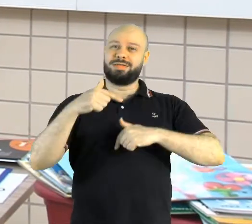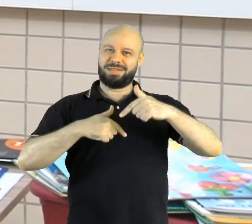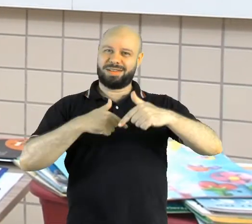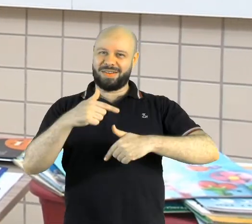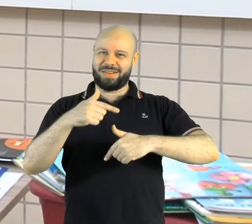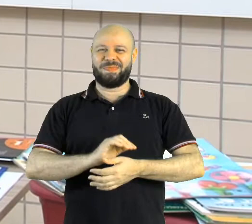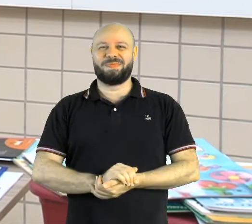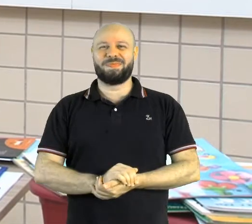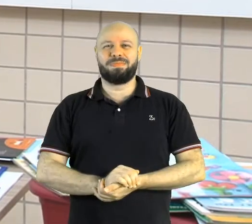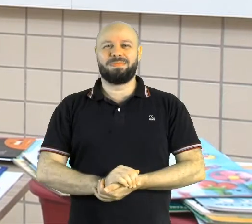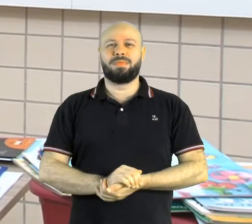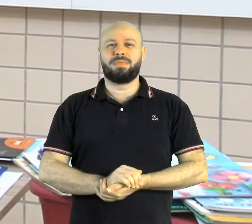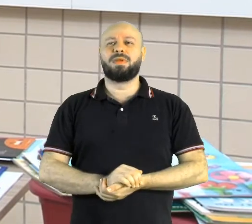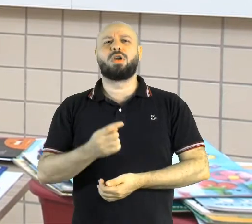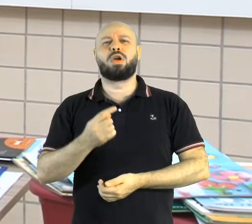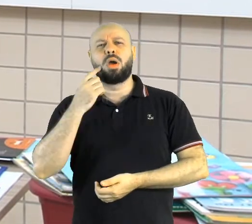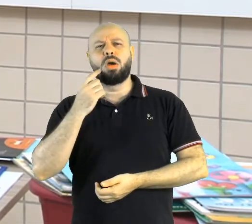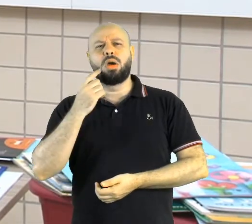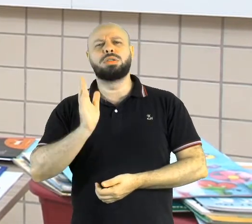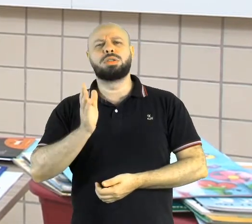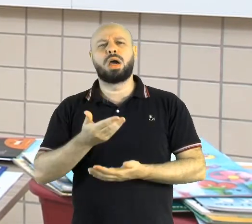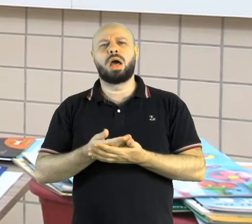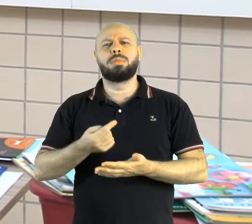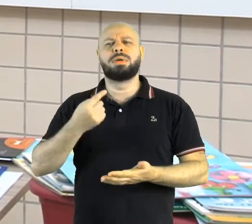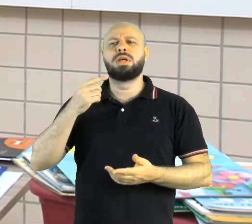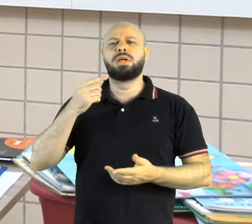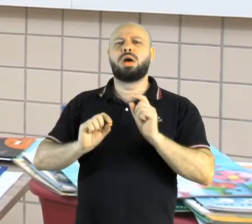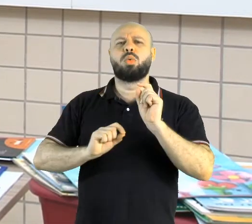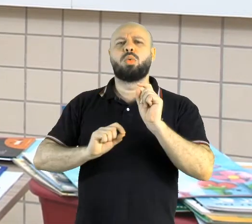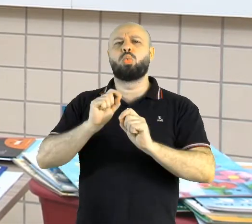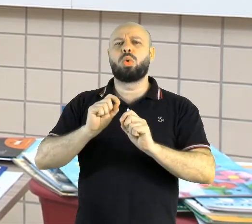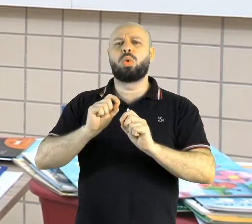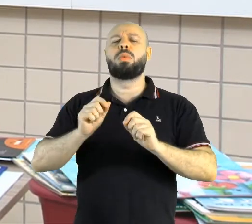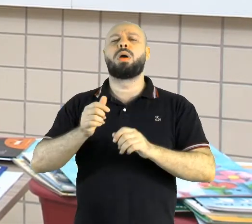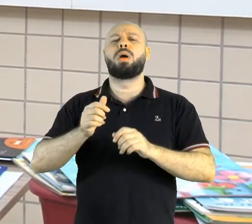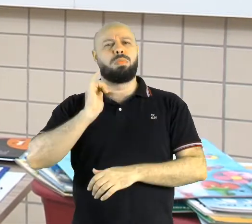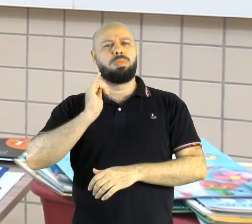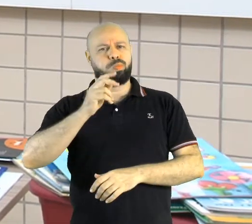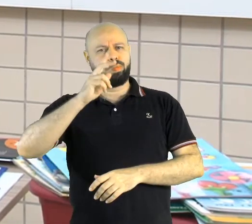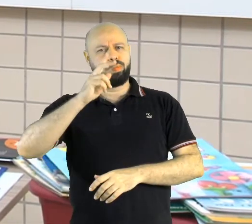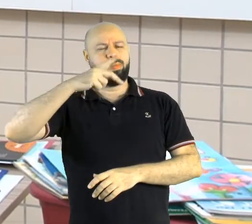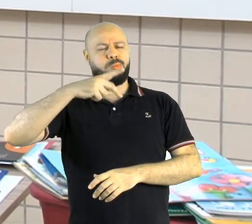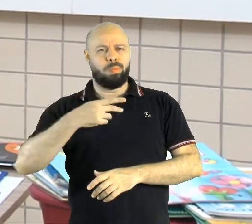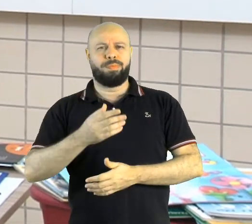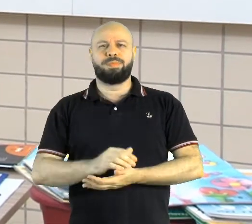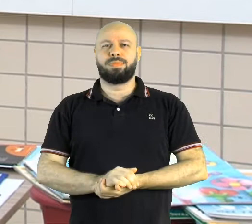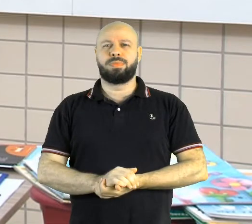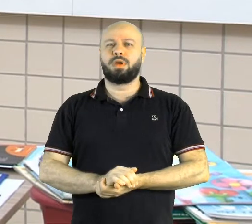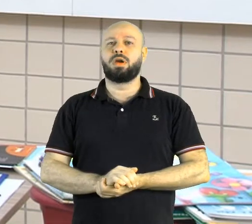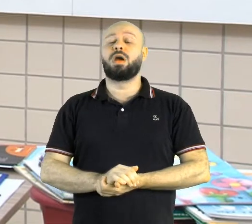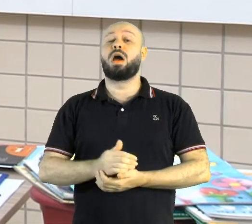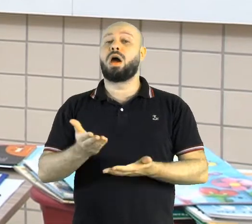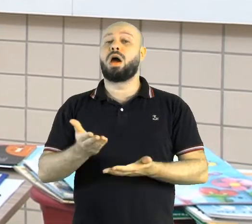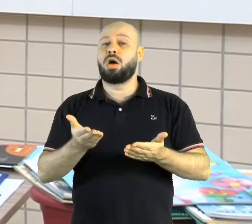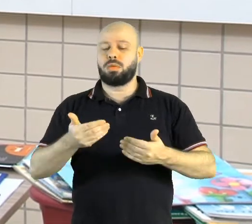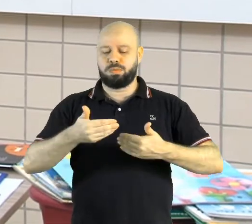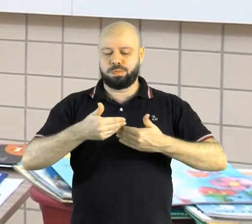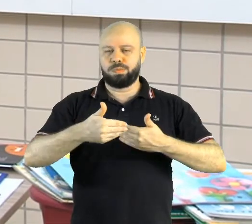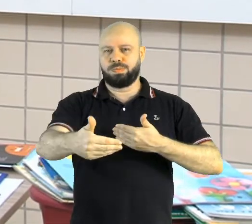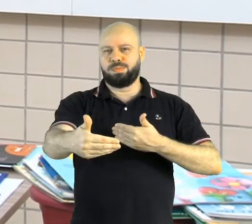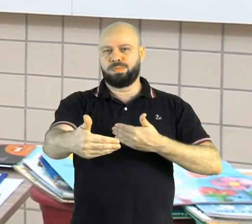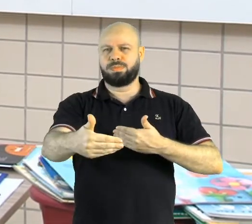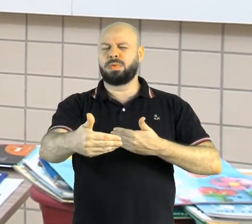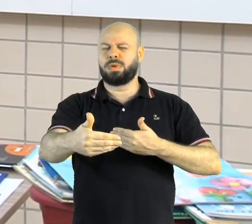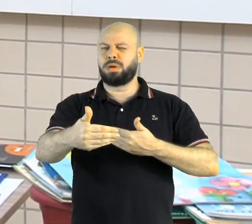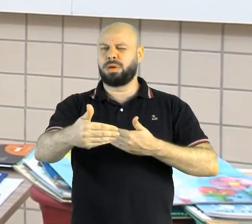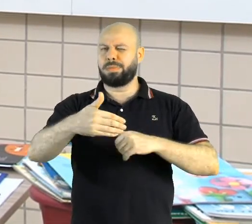Então, olha só, nós fechamos a nossa aula passada falando sobre relato pessoal e nós vamos continuar falando um pouquinho